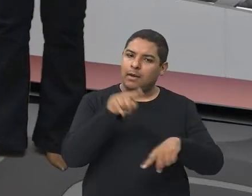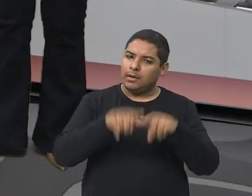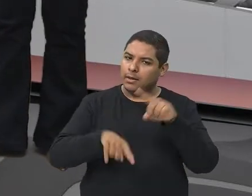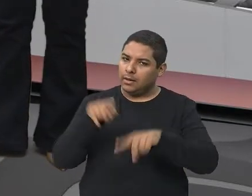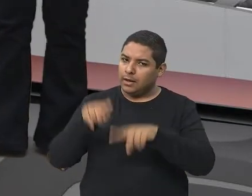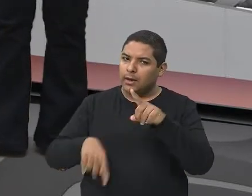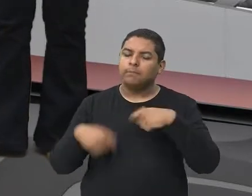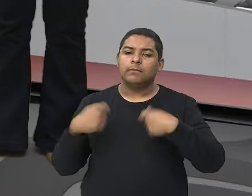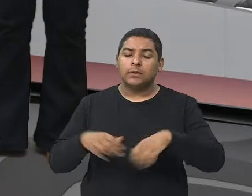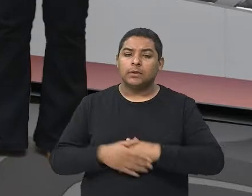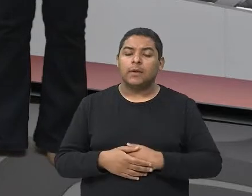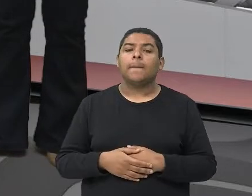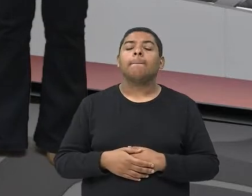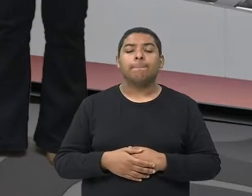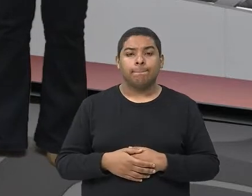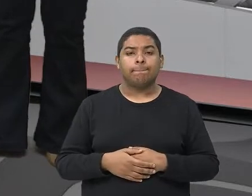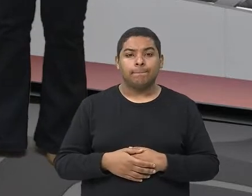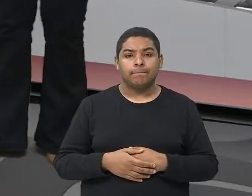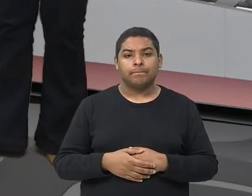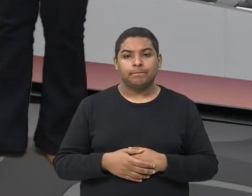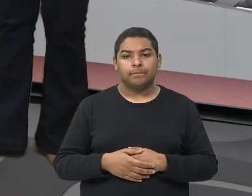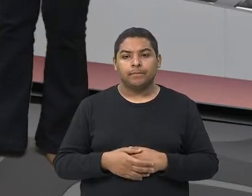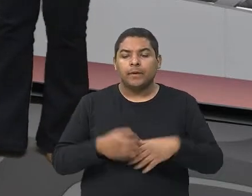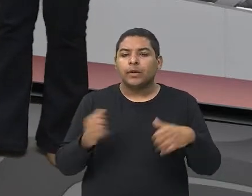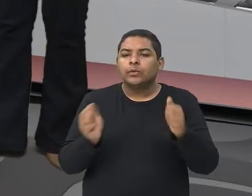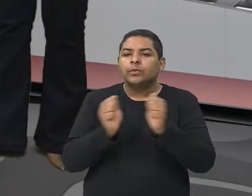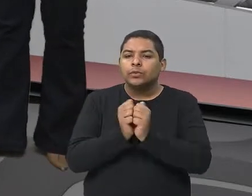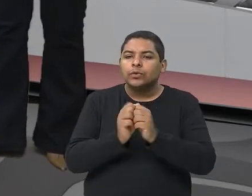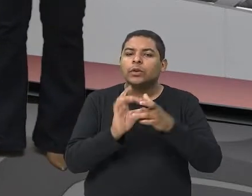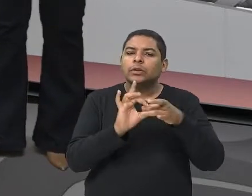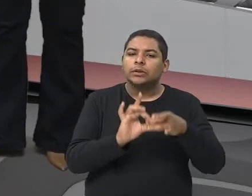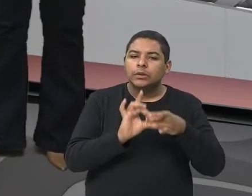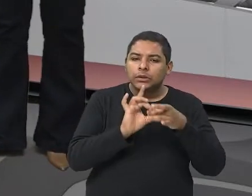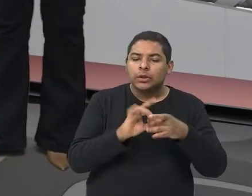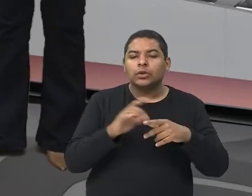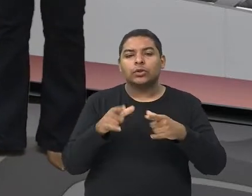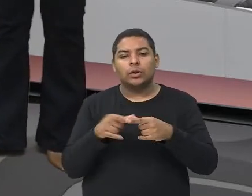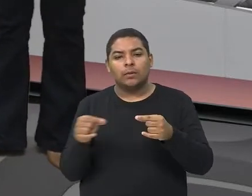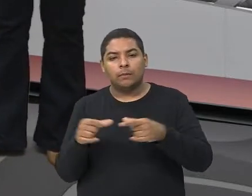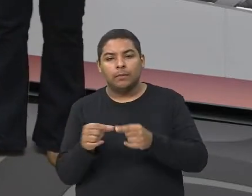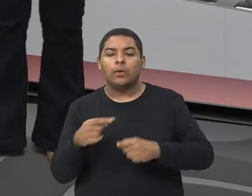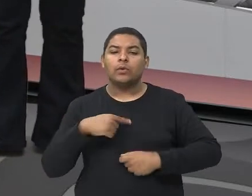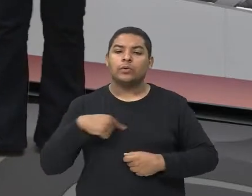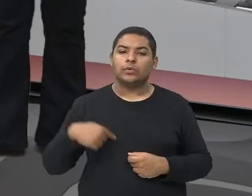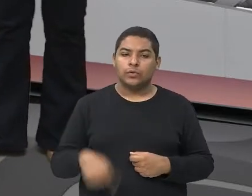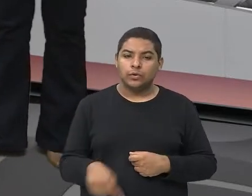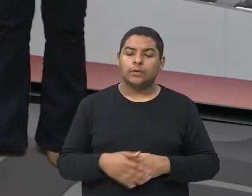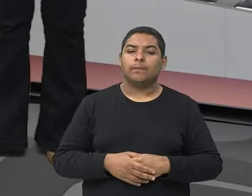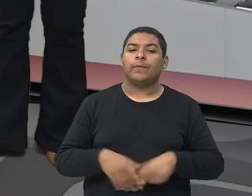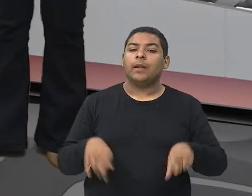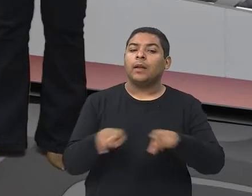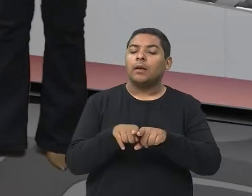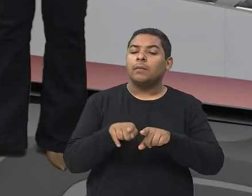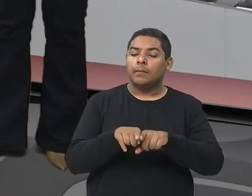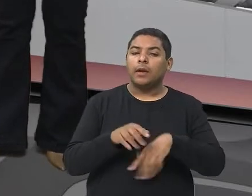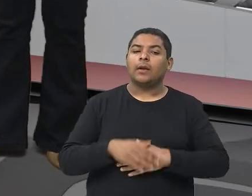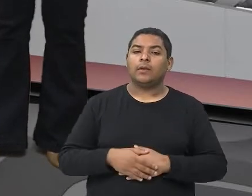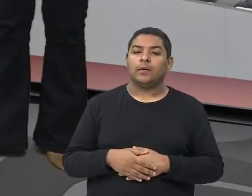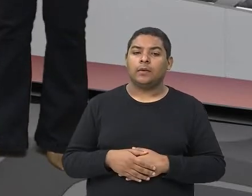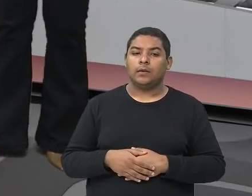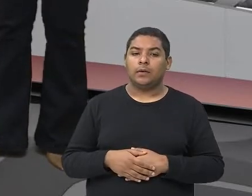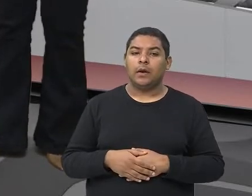demanda maior, muito ligada ao Japão e à China, tá? Por matérias-primas agrícolas, tá?